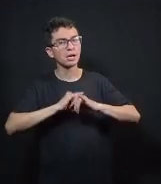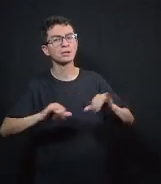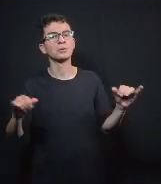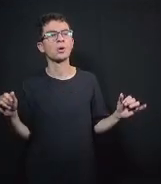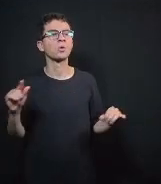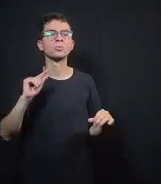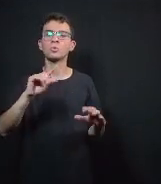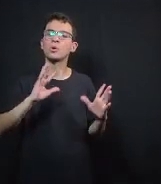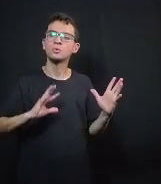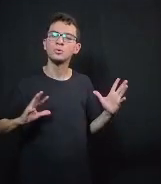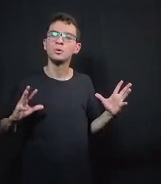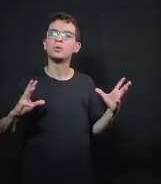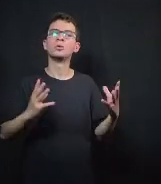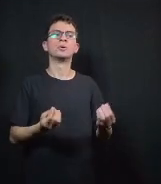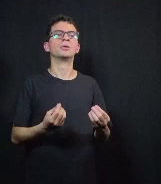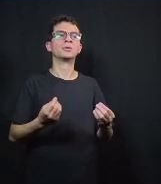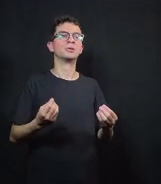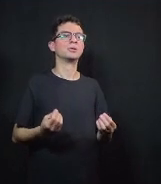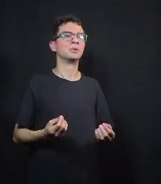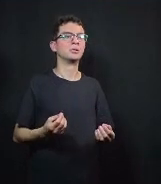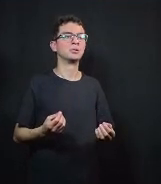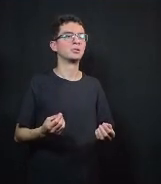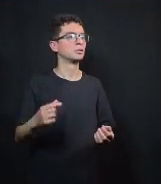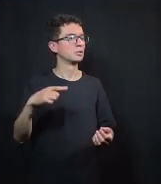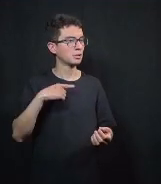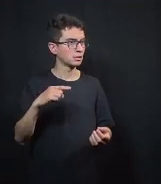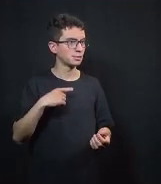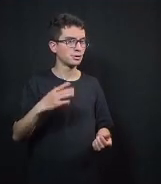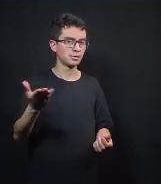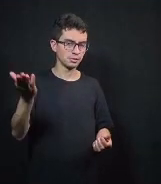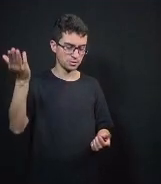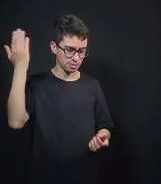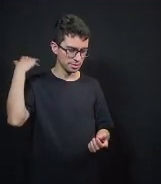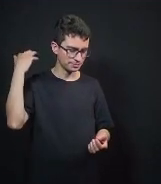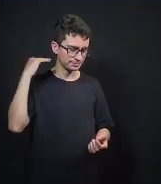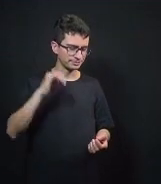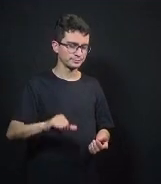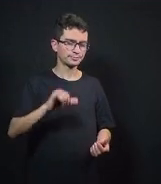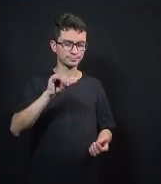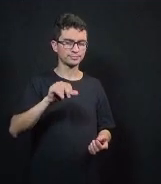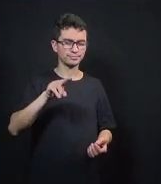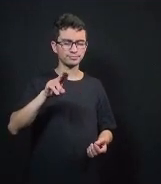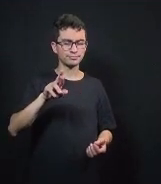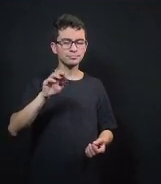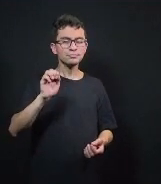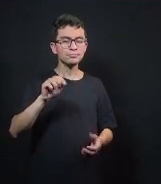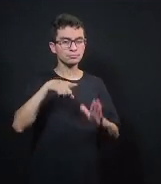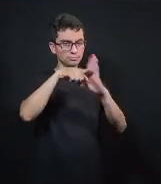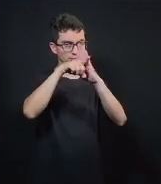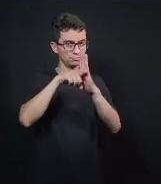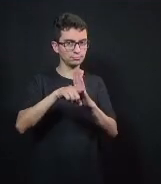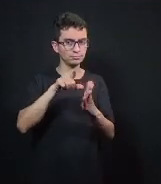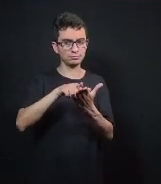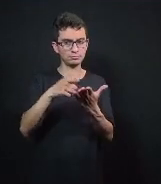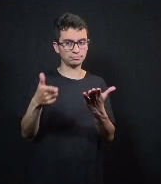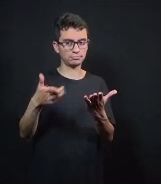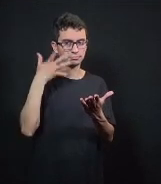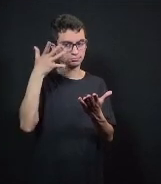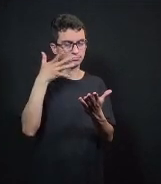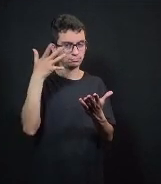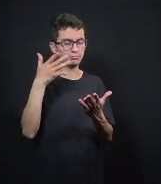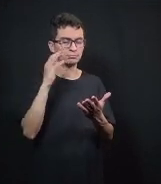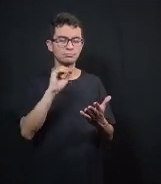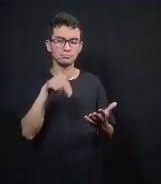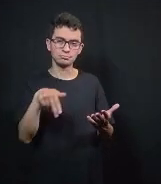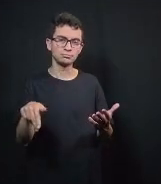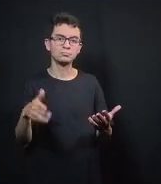em geral? Na fala do Yuri, que é analista de política da CNN, que foi uma das falas do nosso primeiro bloco hoje, ele falou, ó, parte